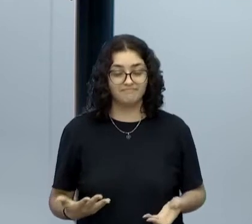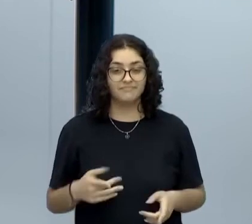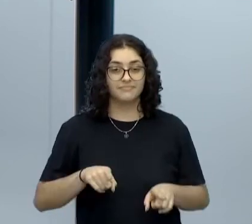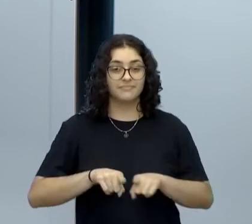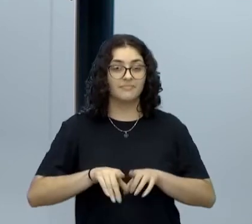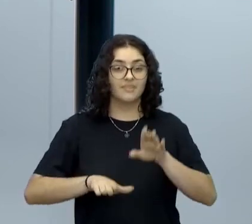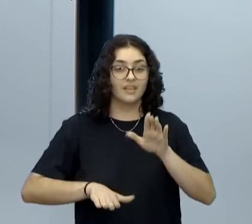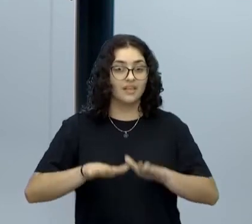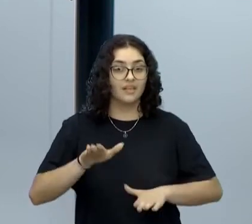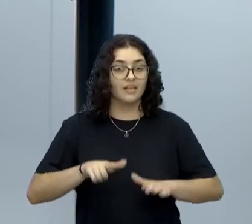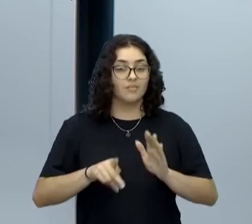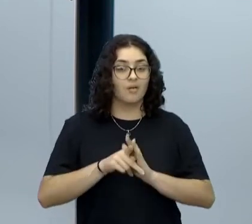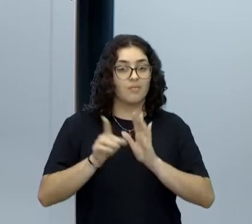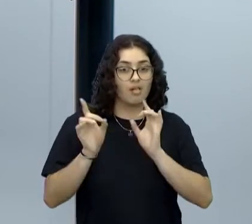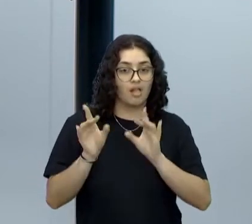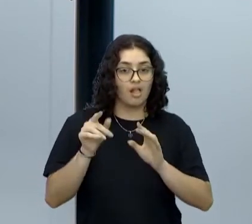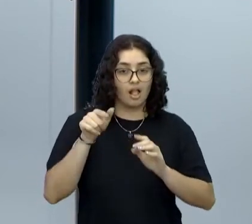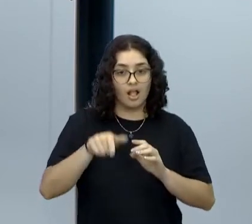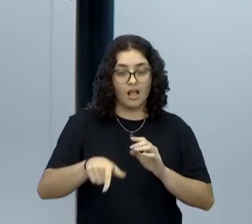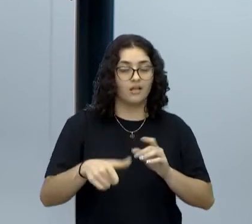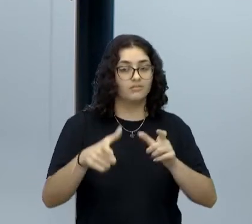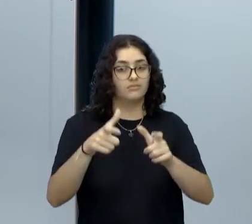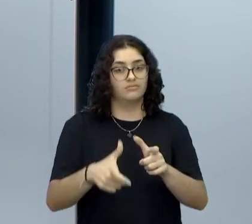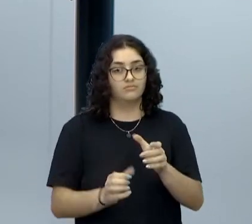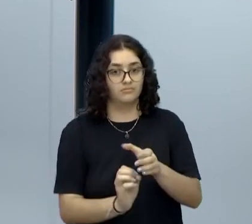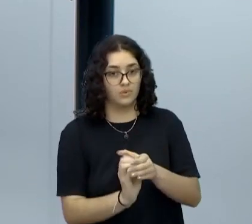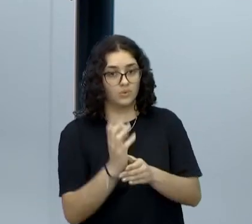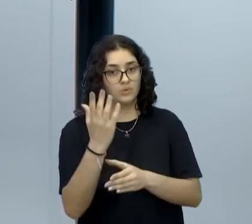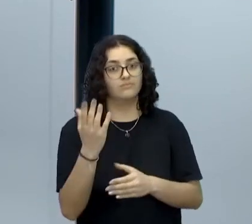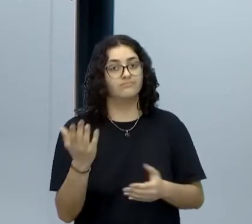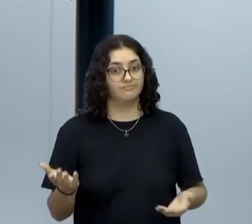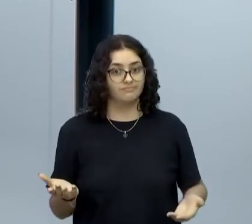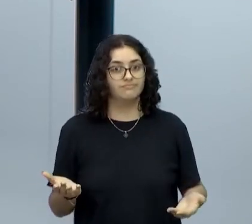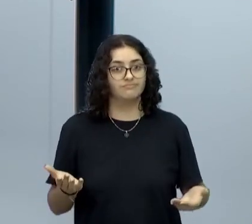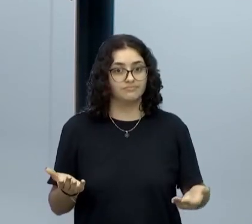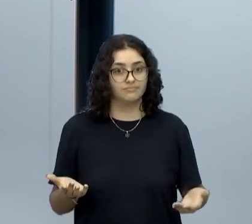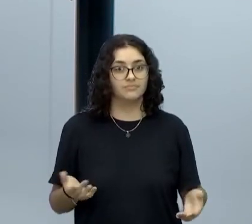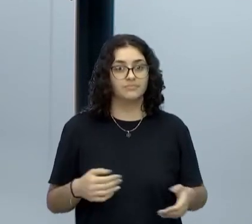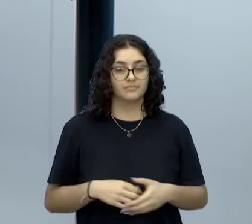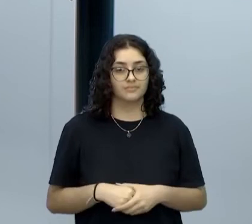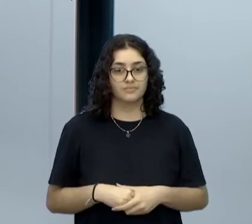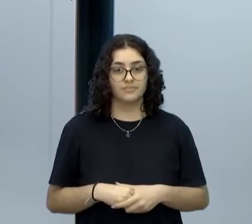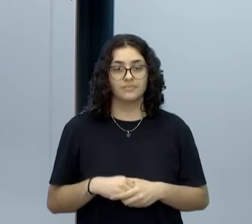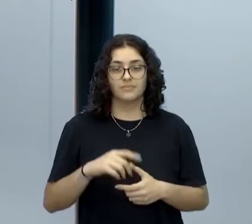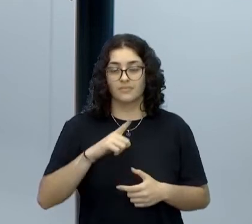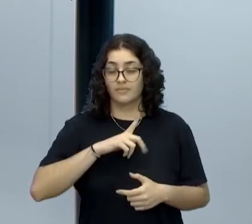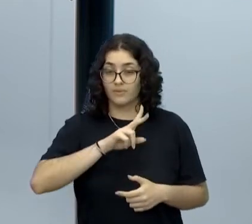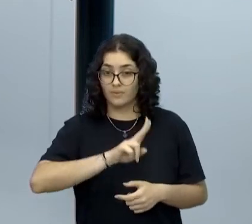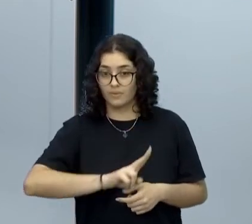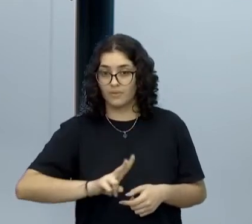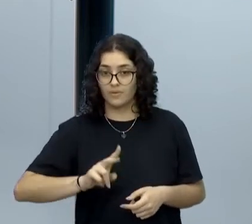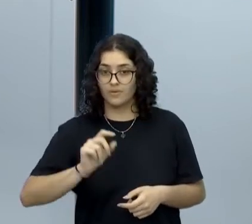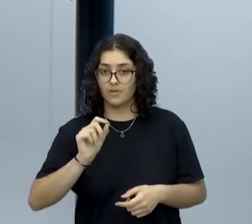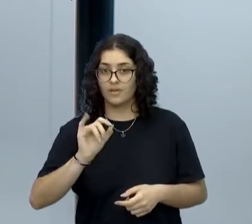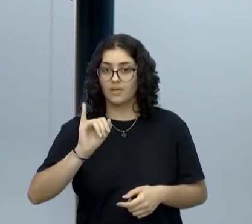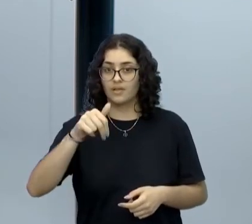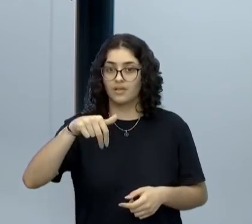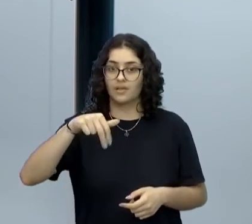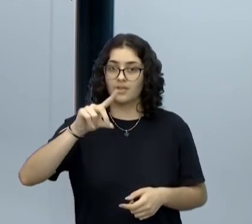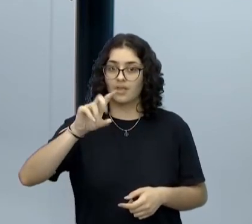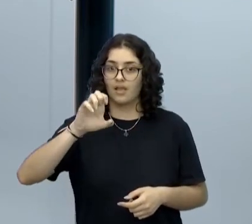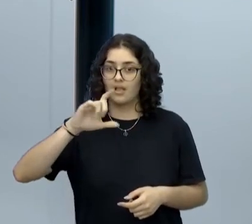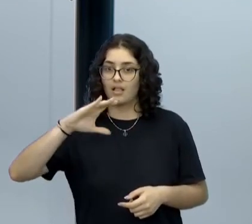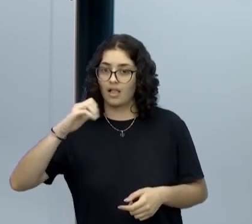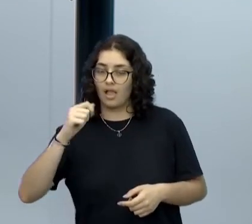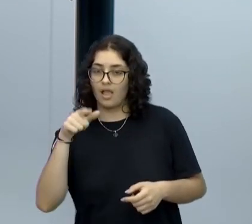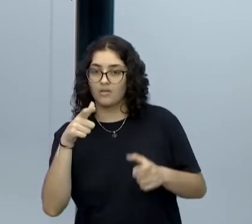uma planta específica que só dá naquele local, tá certo? Endêmica, endemismo que a gente fala quando é só em um